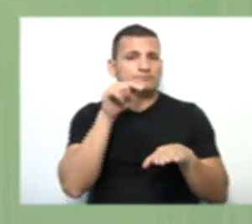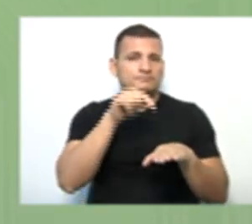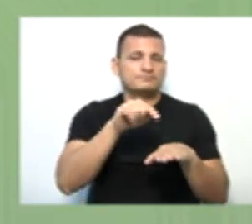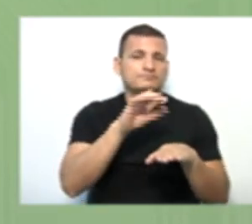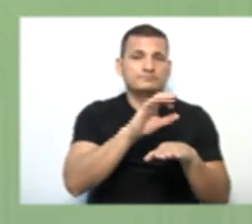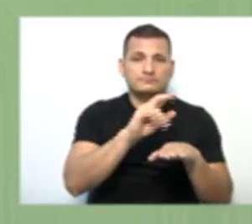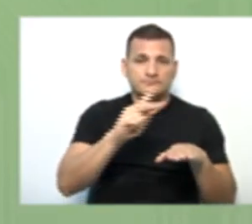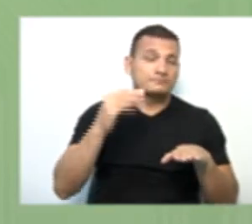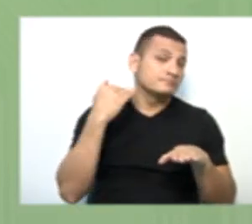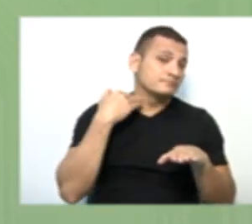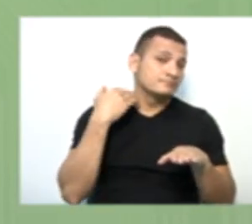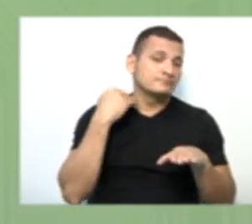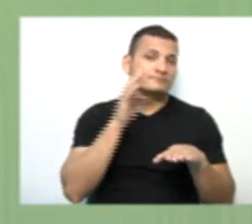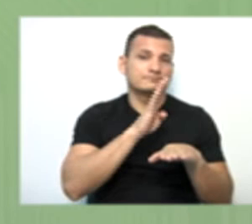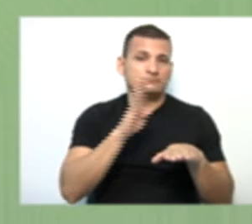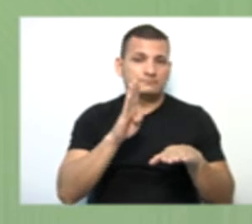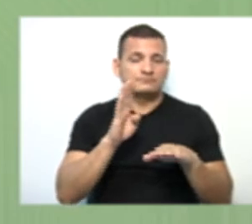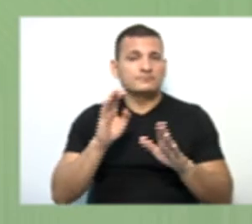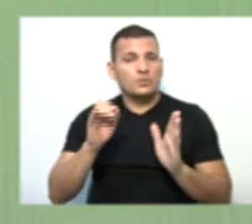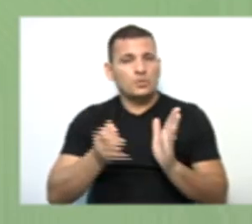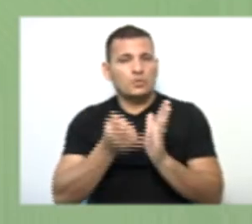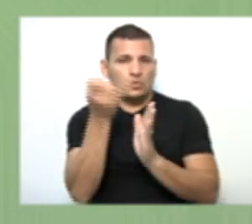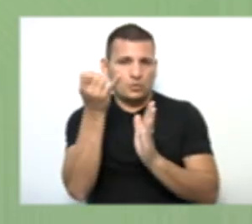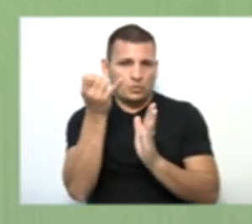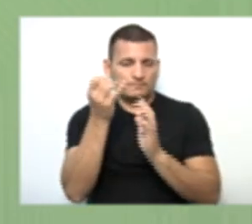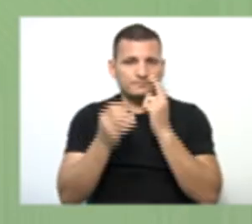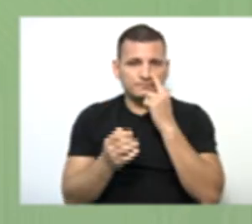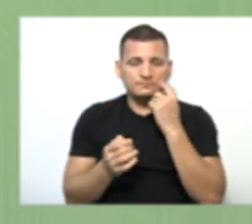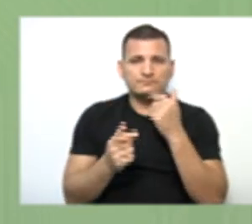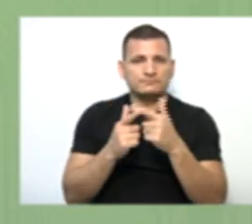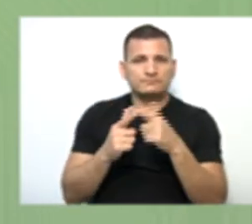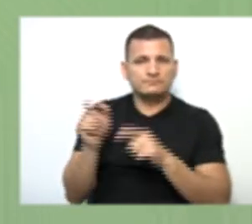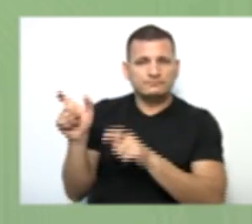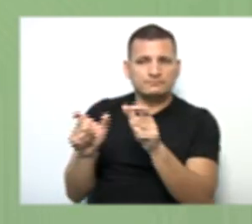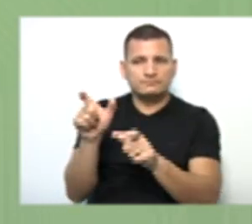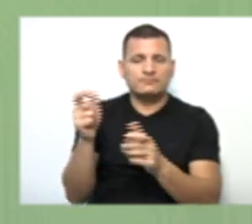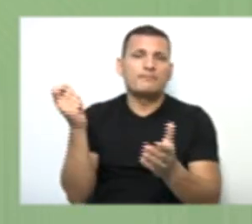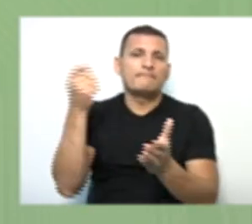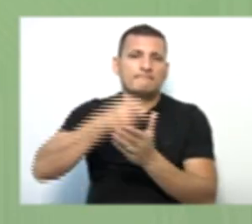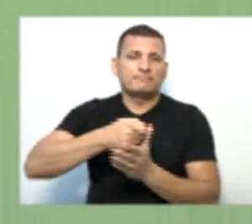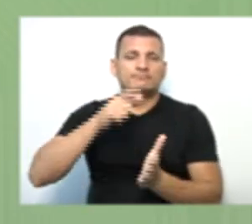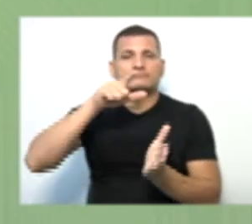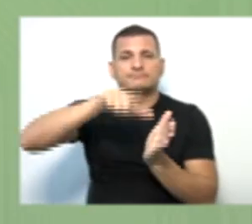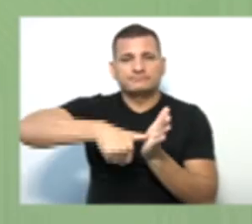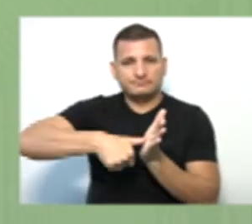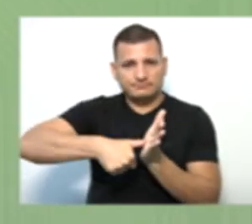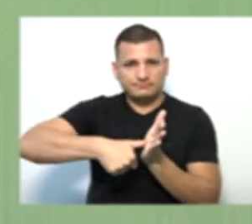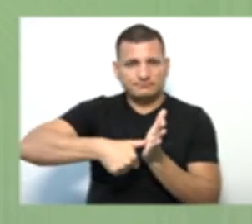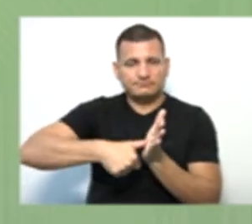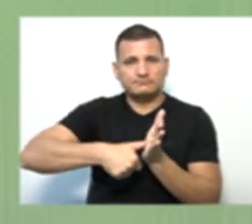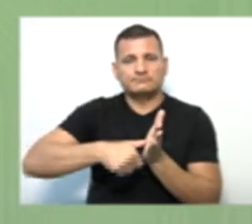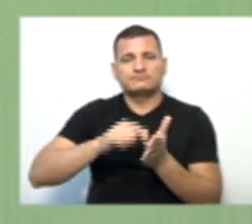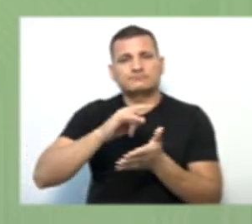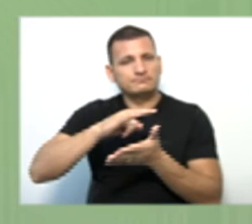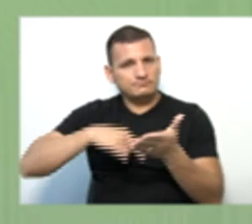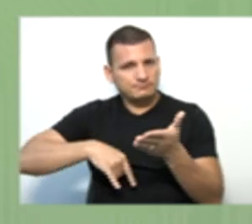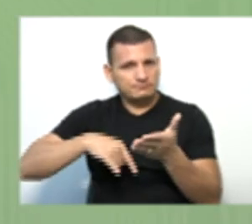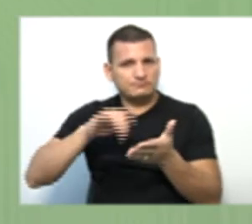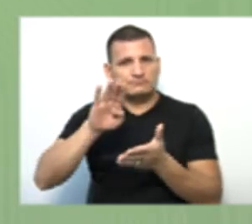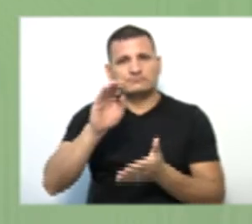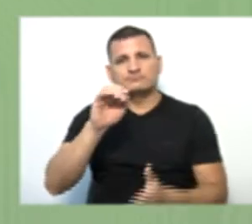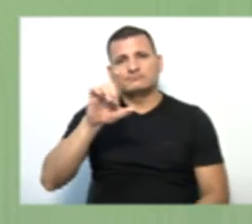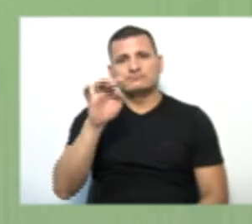com recebimento de juros, pois o cliente pagou em atraso o boleto bancário, sendo o valor